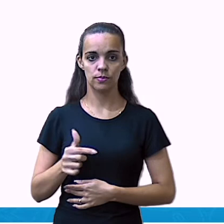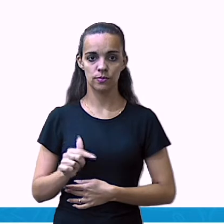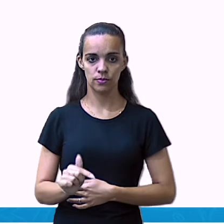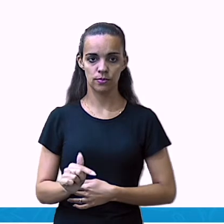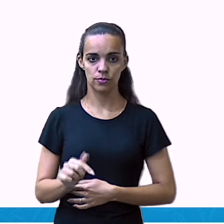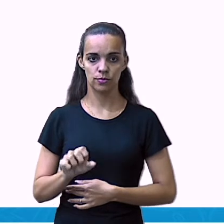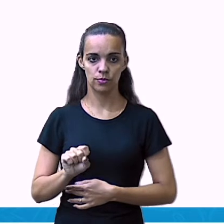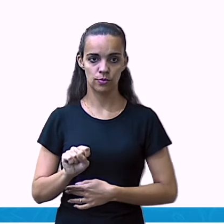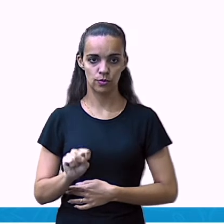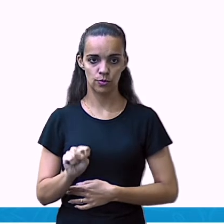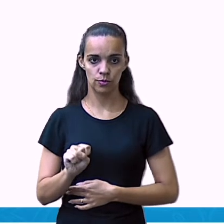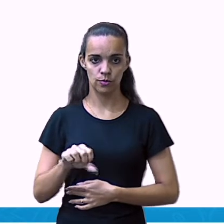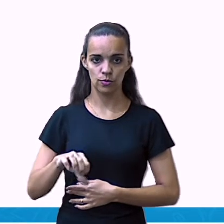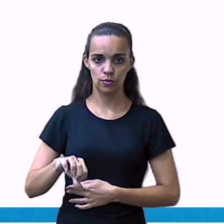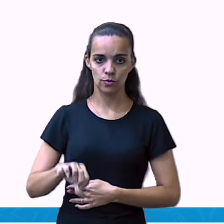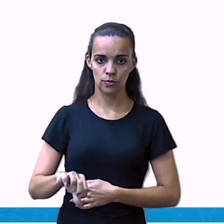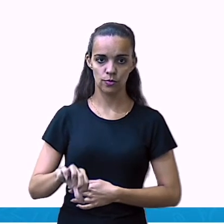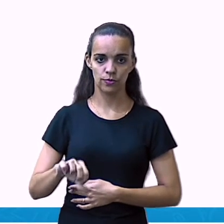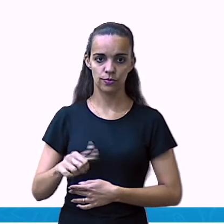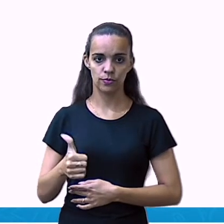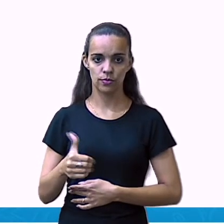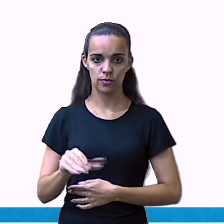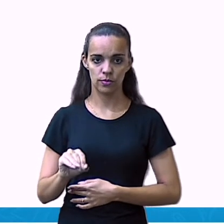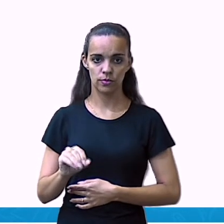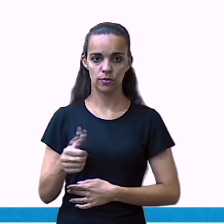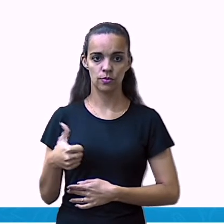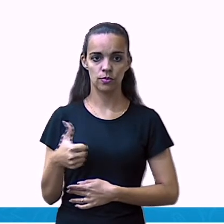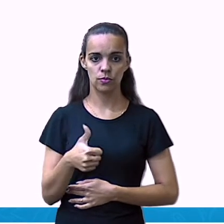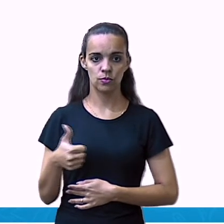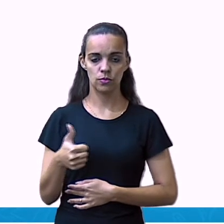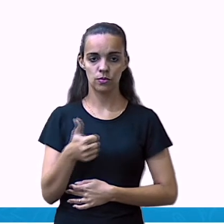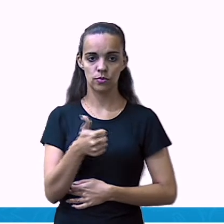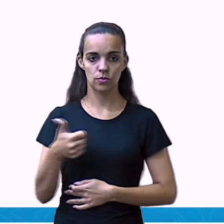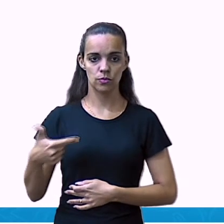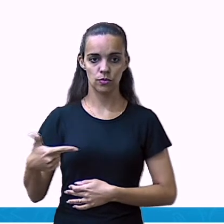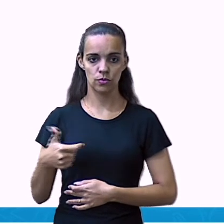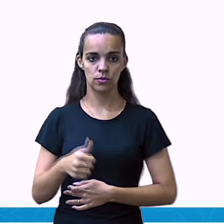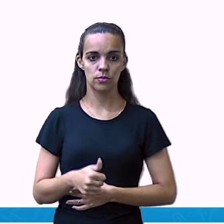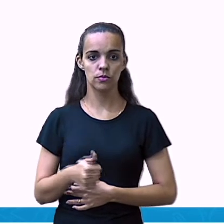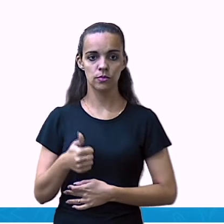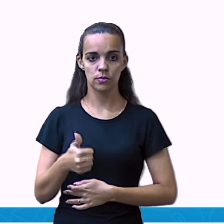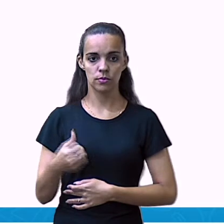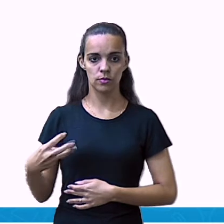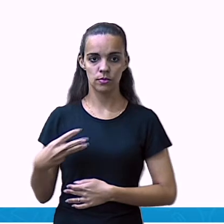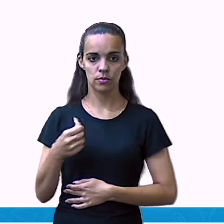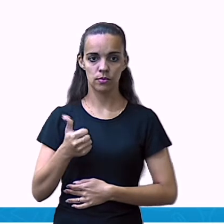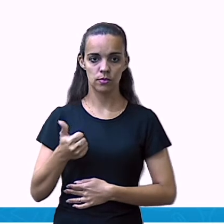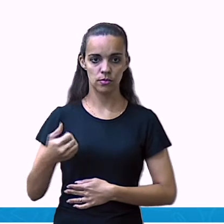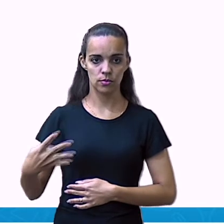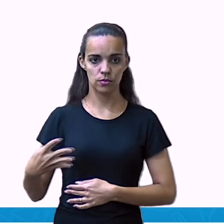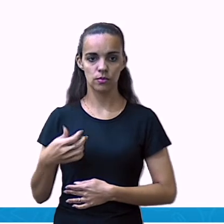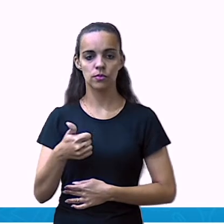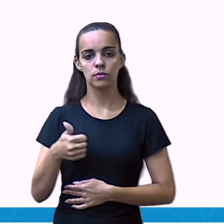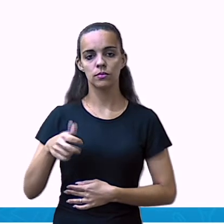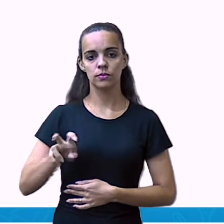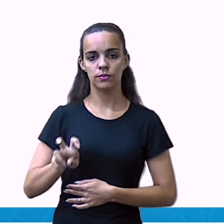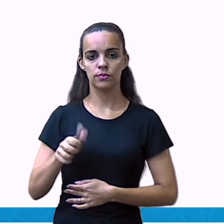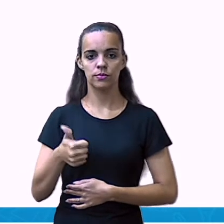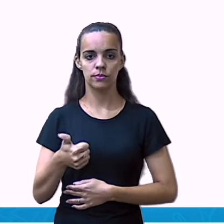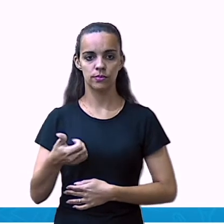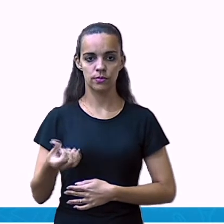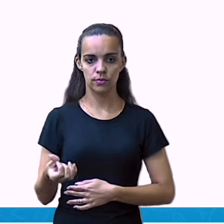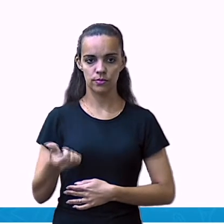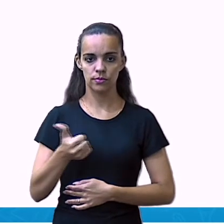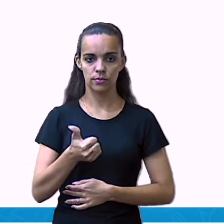6, 7, 8, 9, 10, 11, 12, 13, 14,